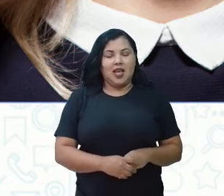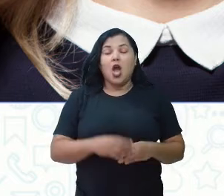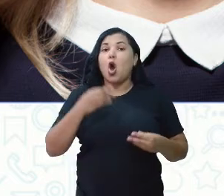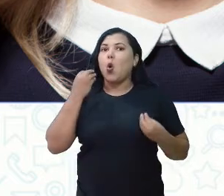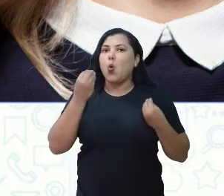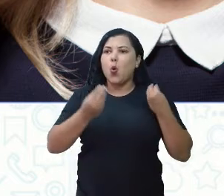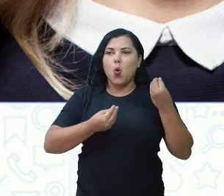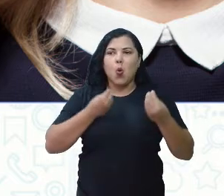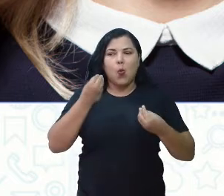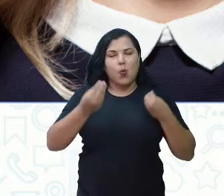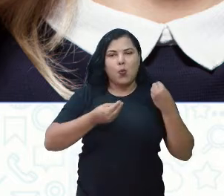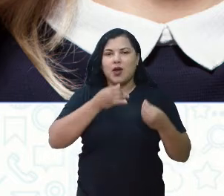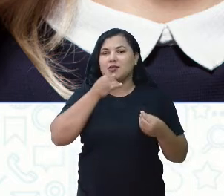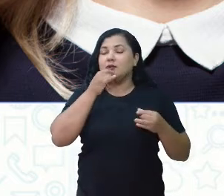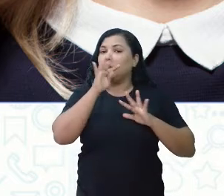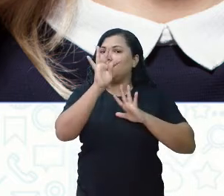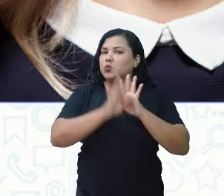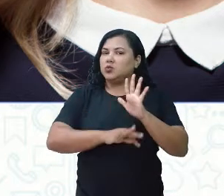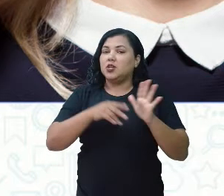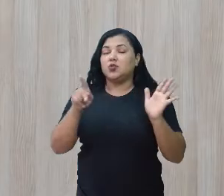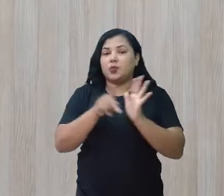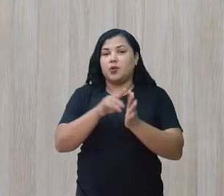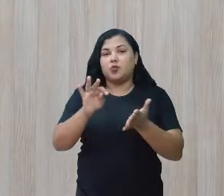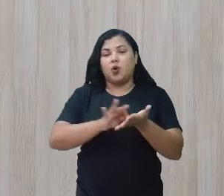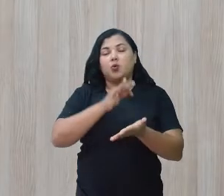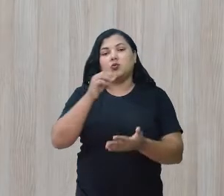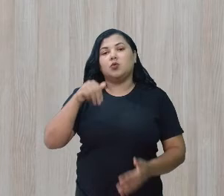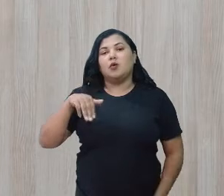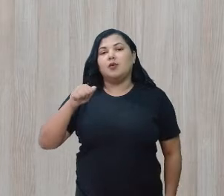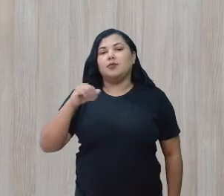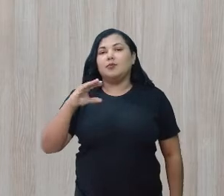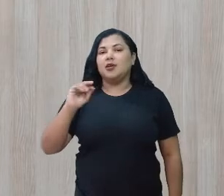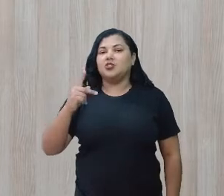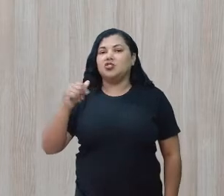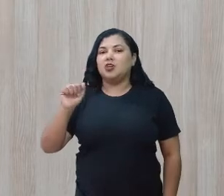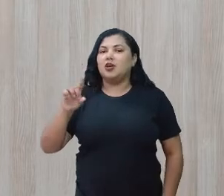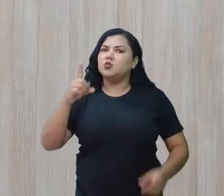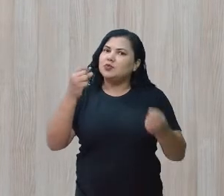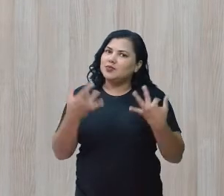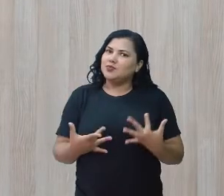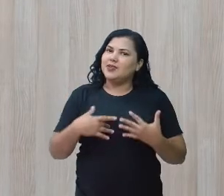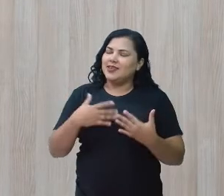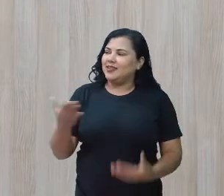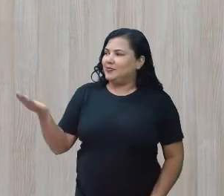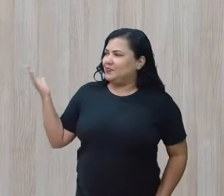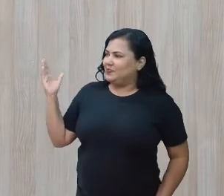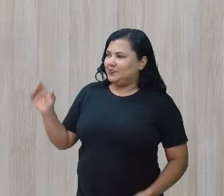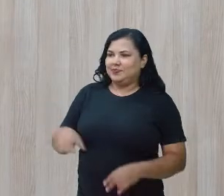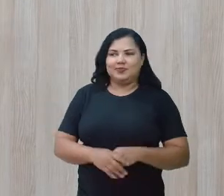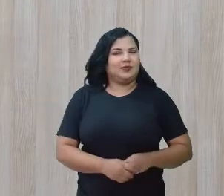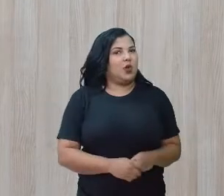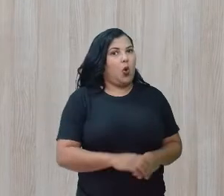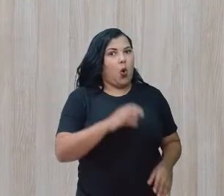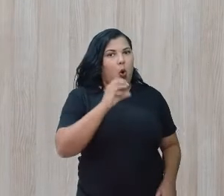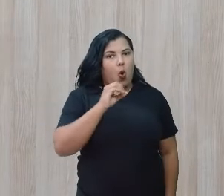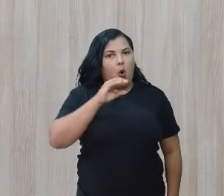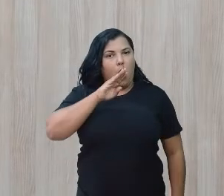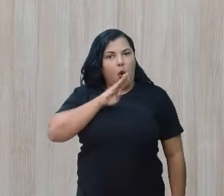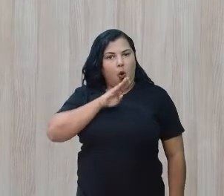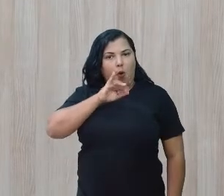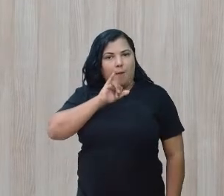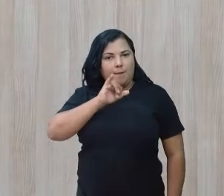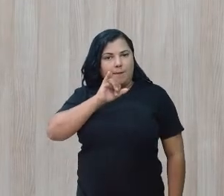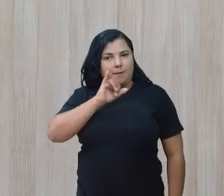como o texto de Machado descreve os olhos de Capitu, oblíqua e